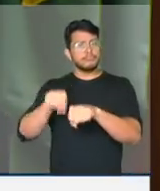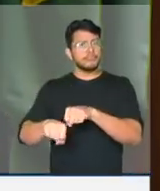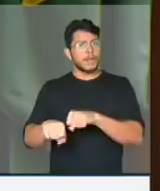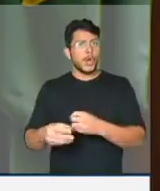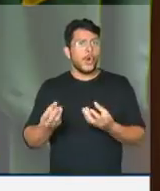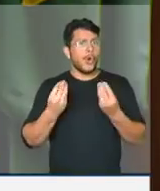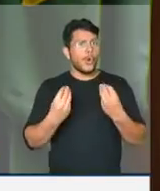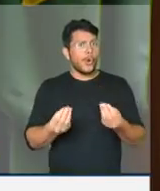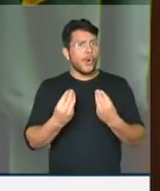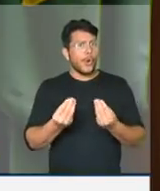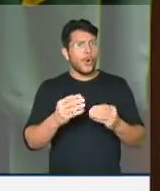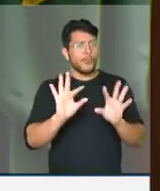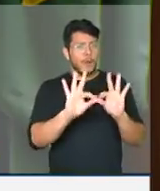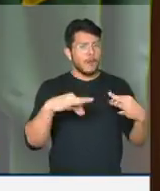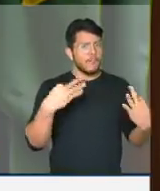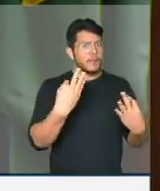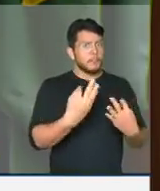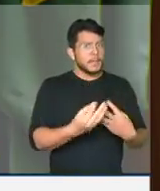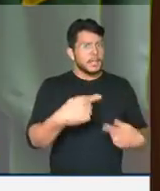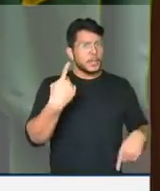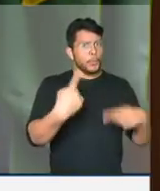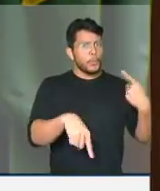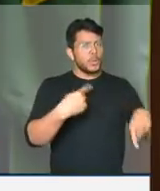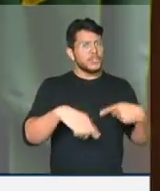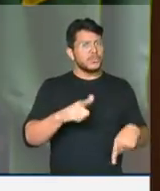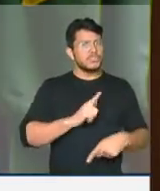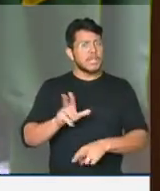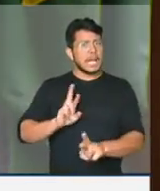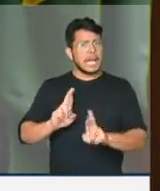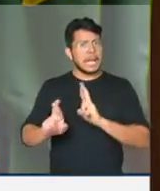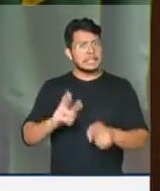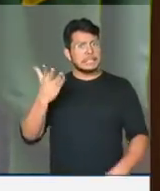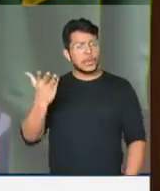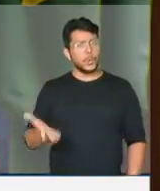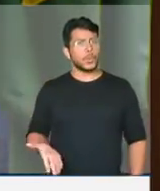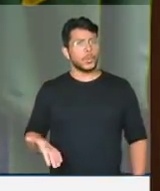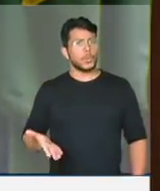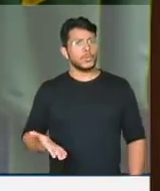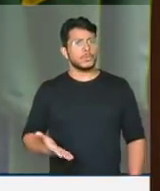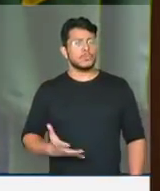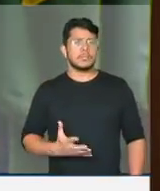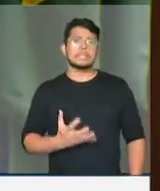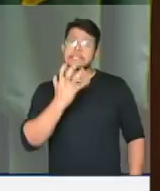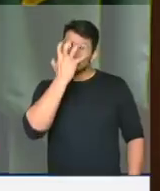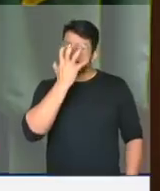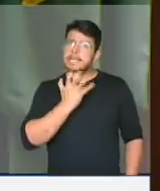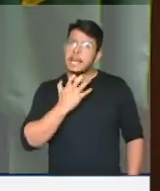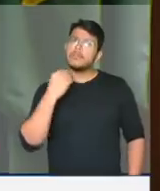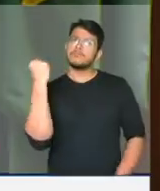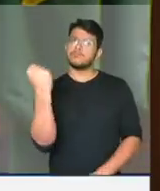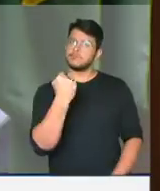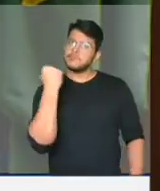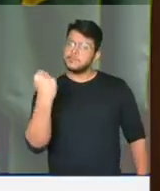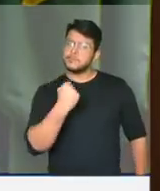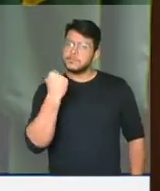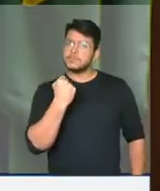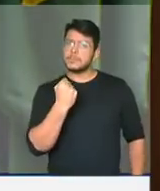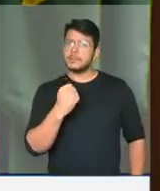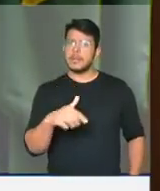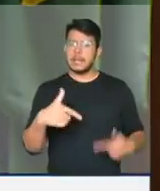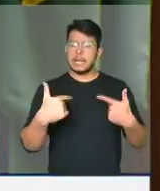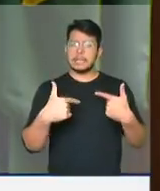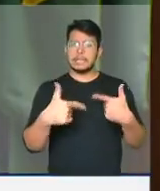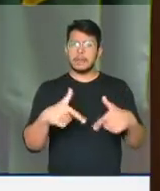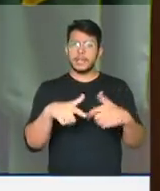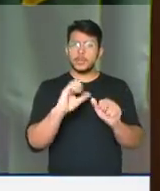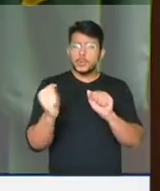se relacione dessa maneira, com milícia e com matadores. Isso é muito grave. Ao lado do tráfico, a